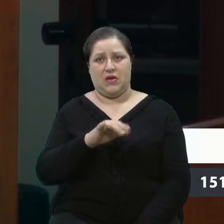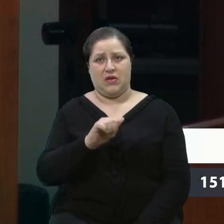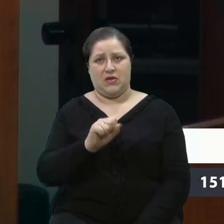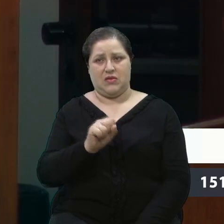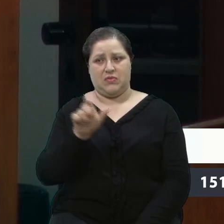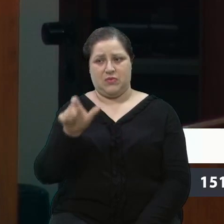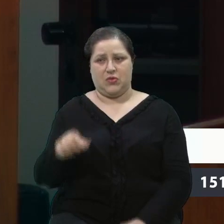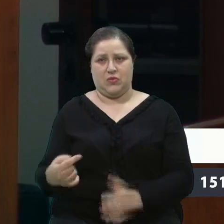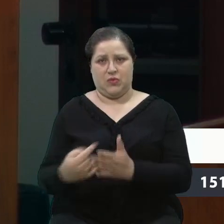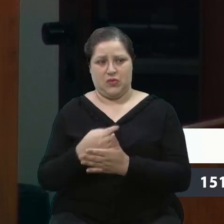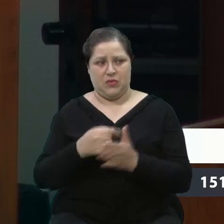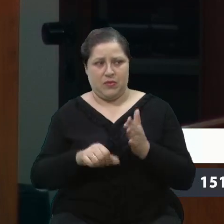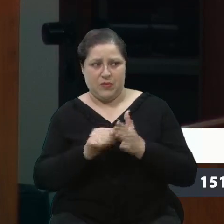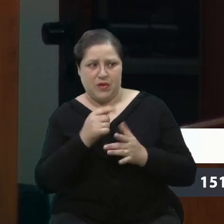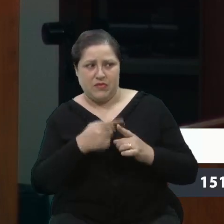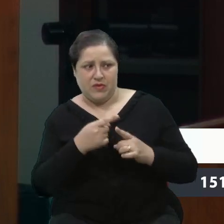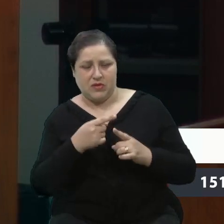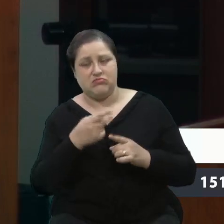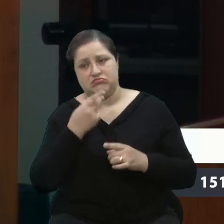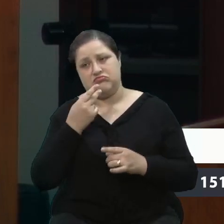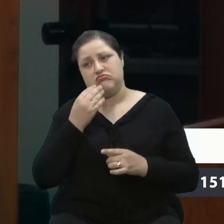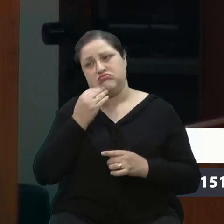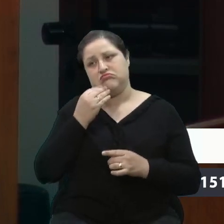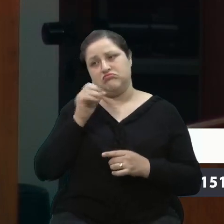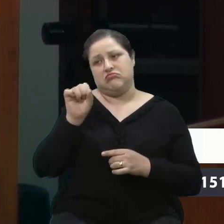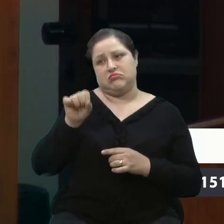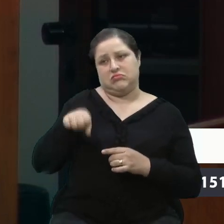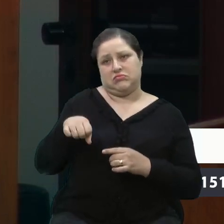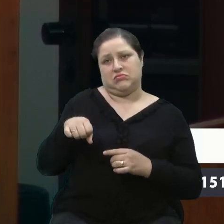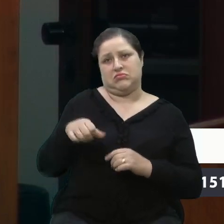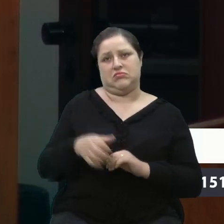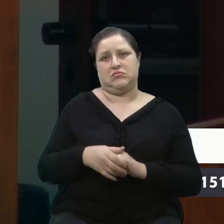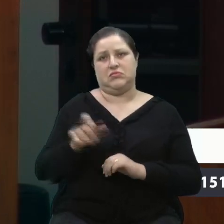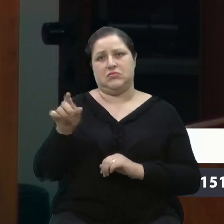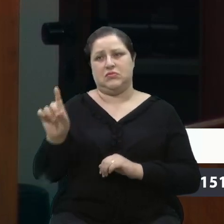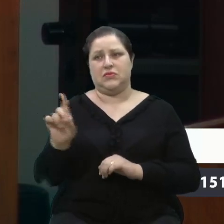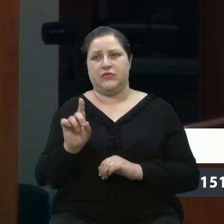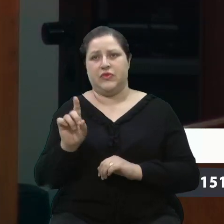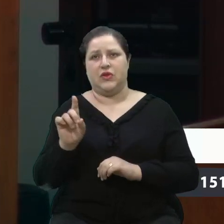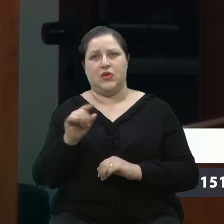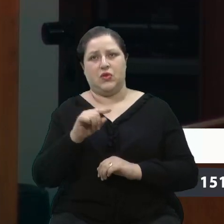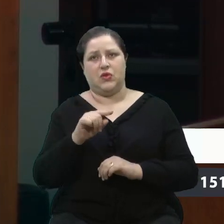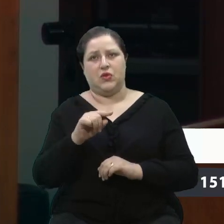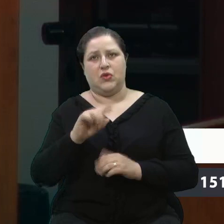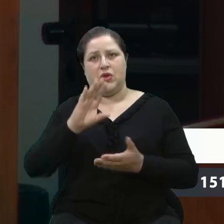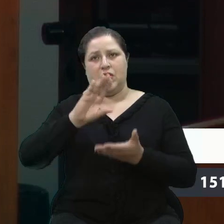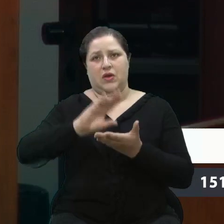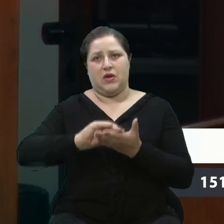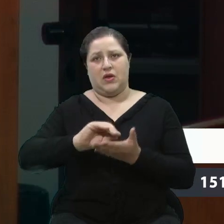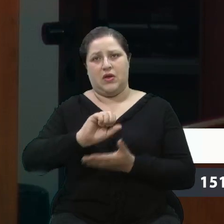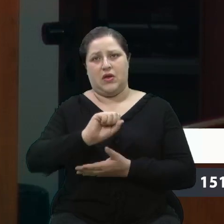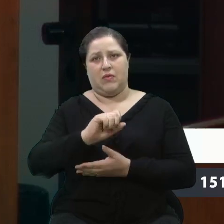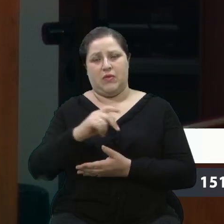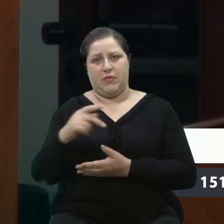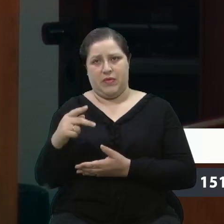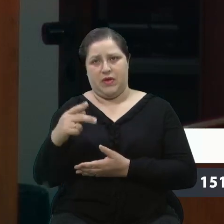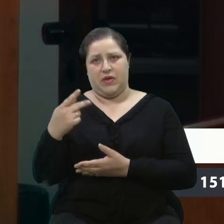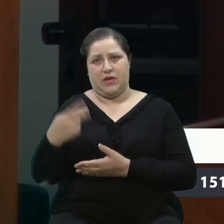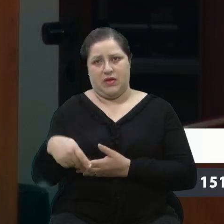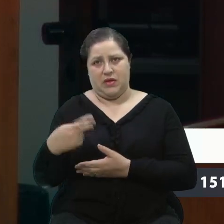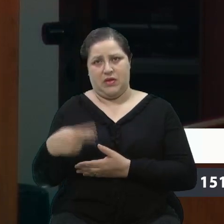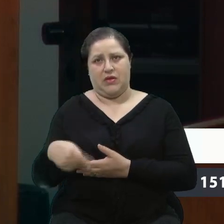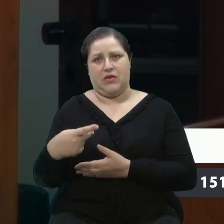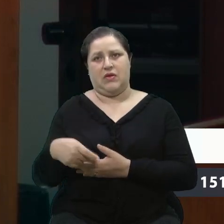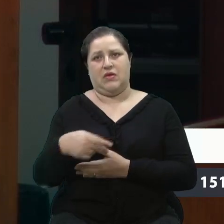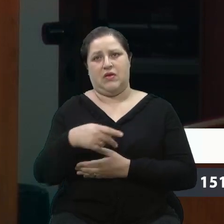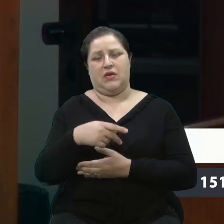a primeira vez no estádio. Aí eu, obviamente, disse que sim. Aí ela disse, o senhor, por favor, baixe o aplicativo do Allianz Parque, porque